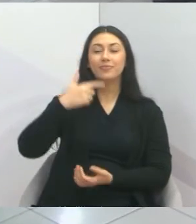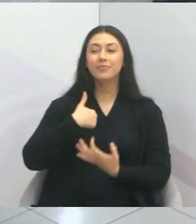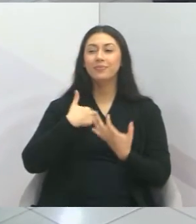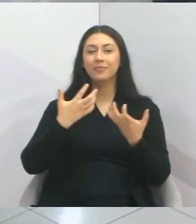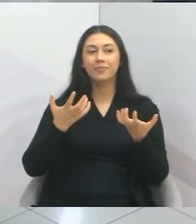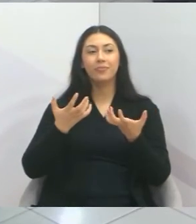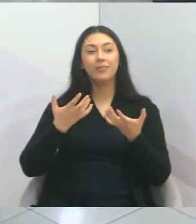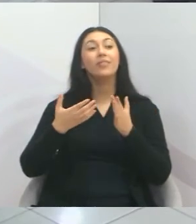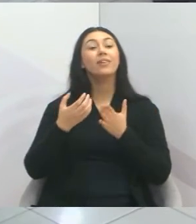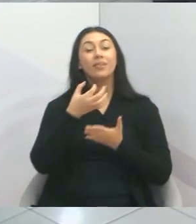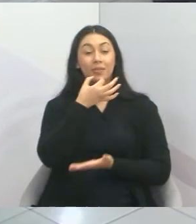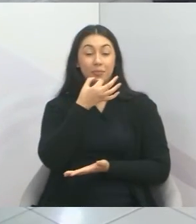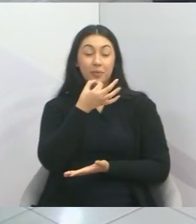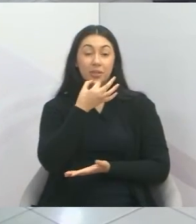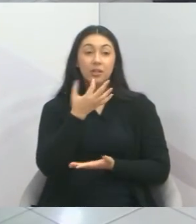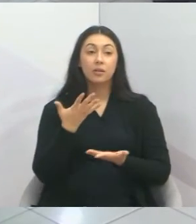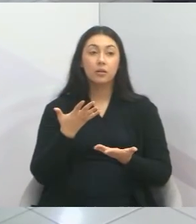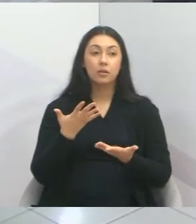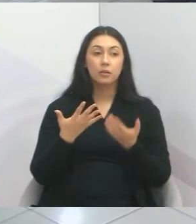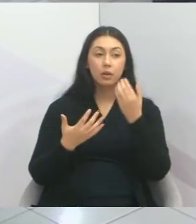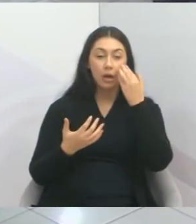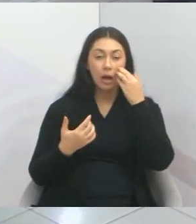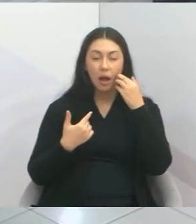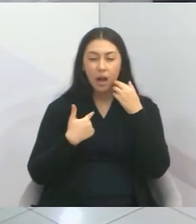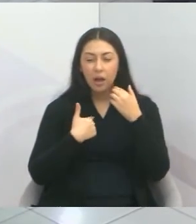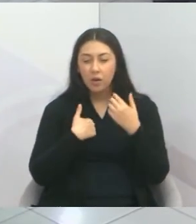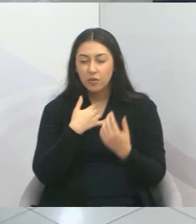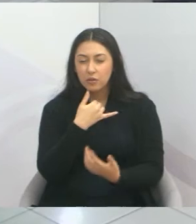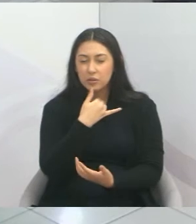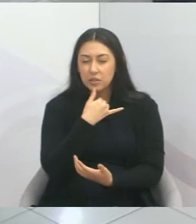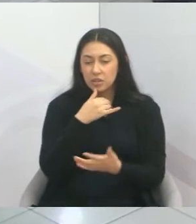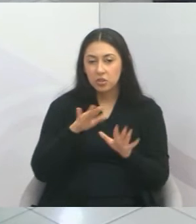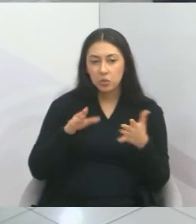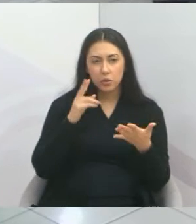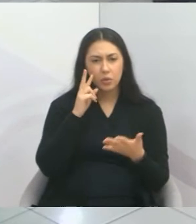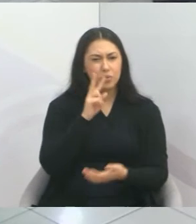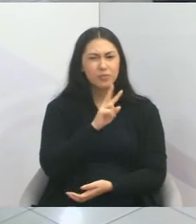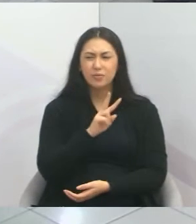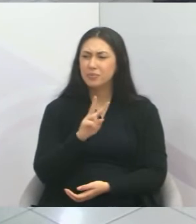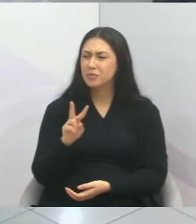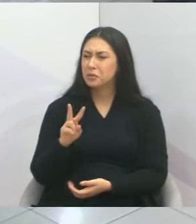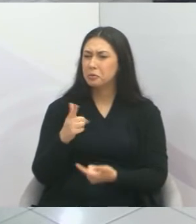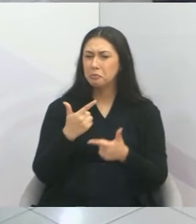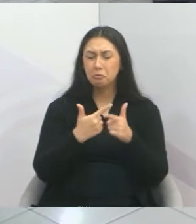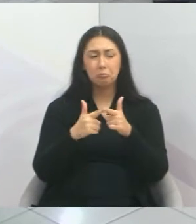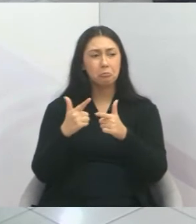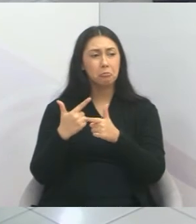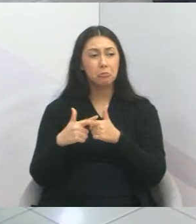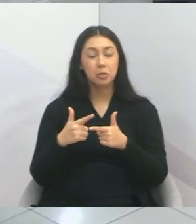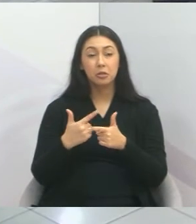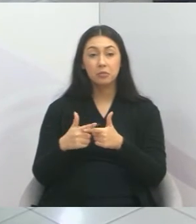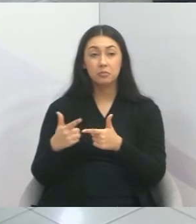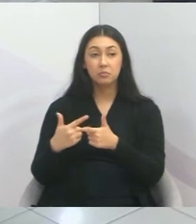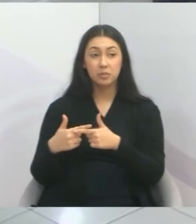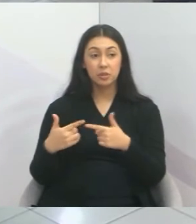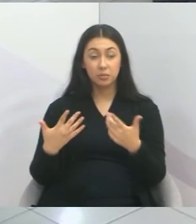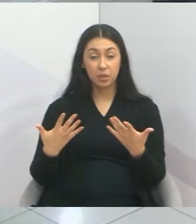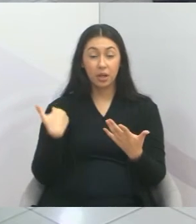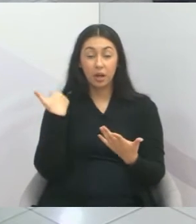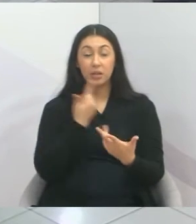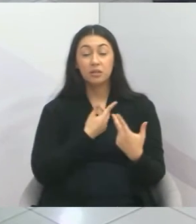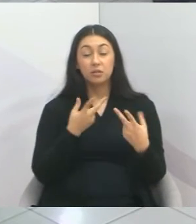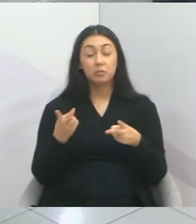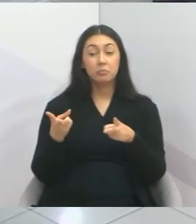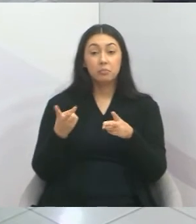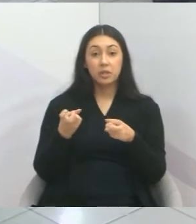quero também contribuir e fico muito triste quando vejo esse tipo de situação e a gente